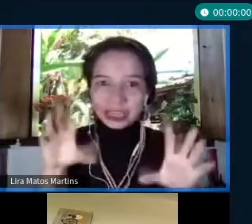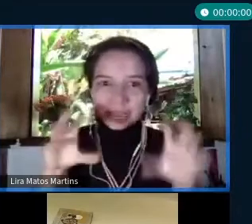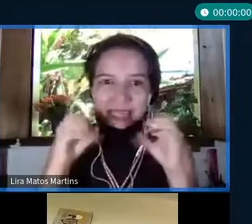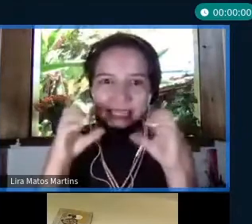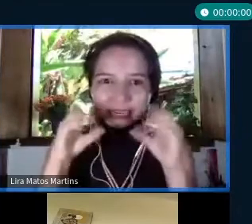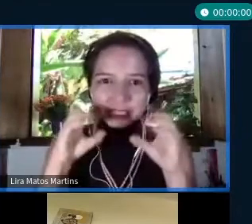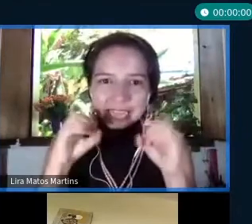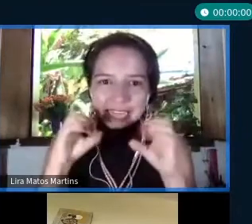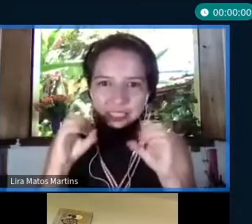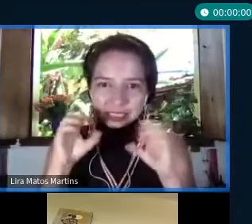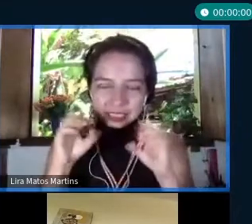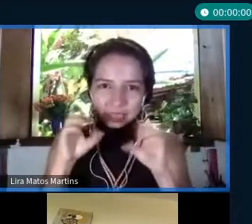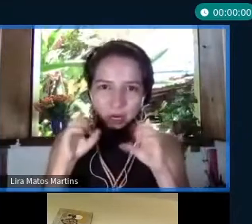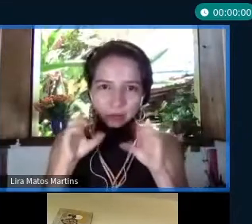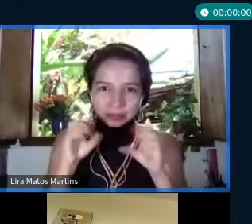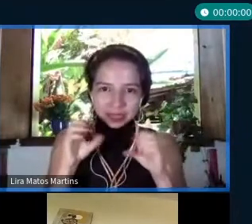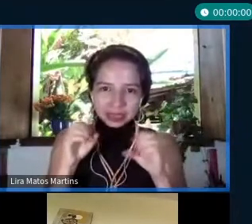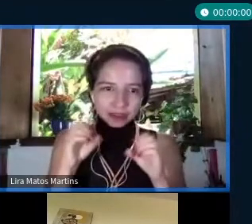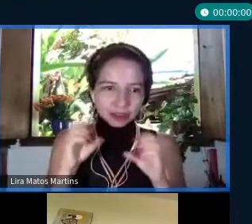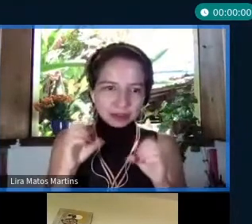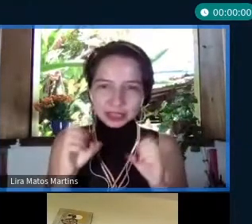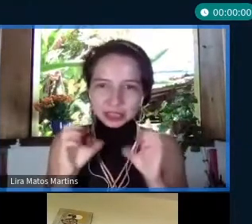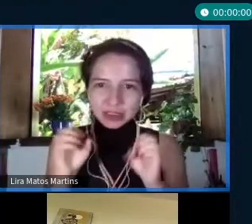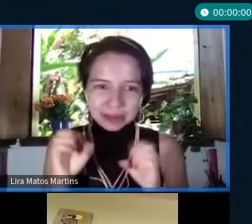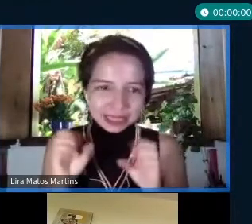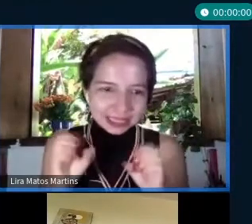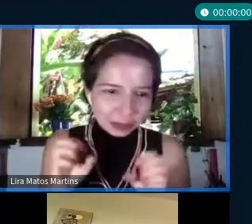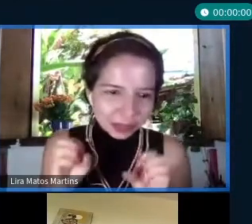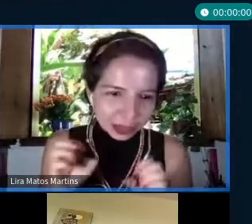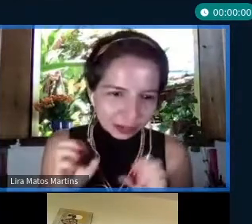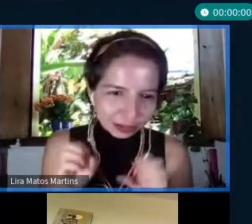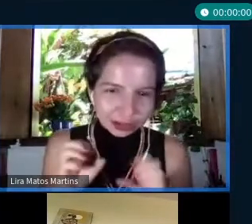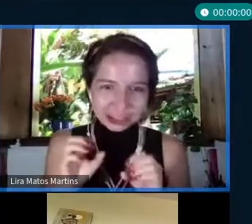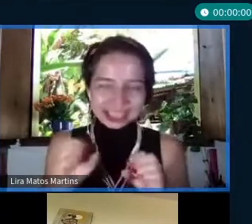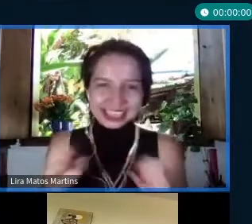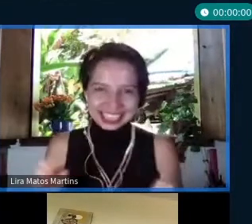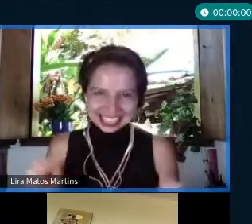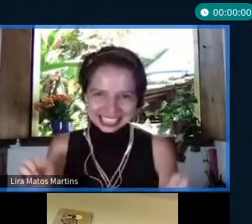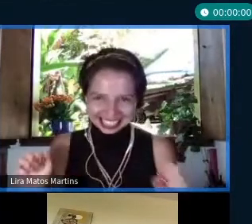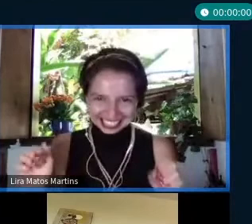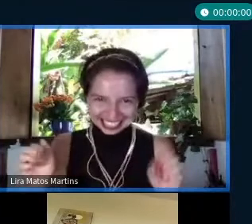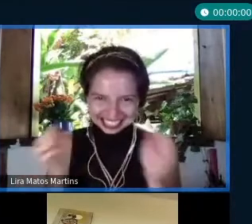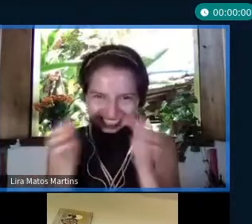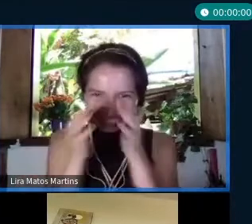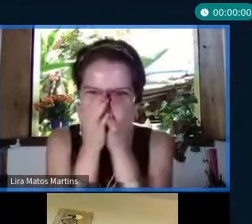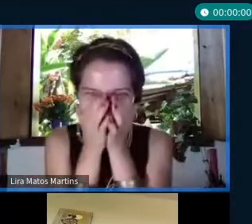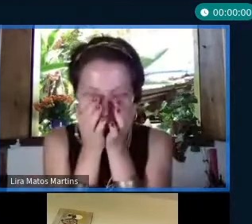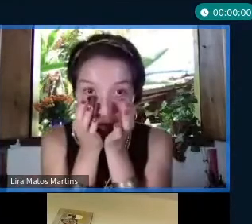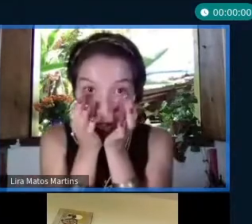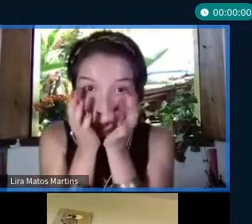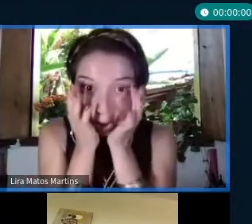Nossa, de hora que eu tava batendo os dentes, assim, ó. E aí eu falei, meu Deus, vai aparecer no microfone.